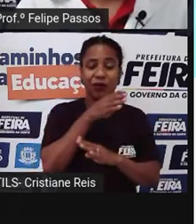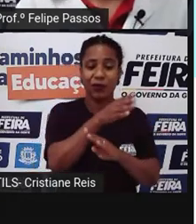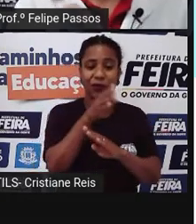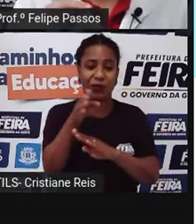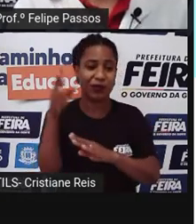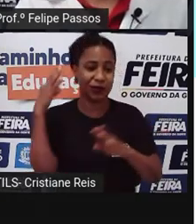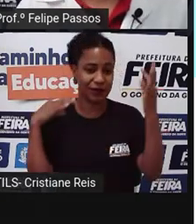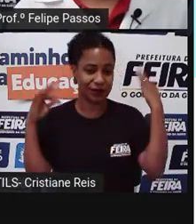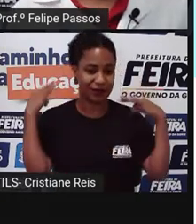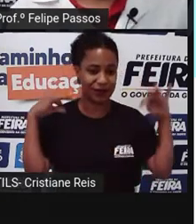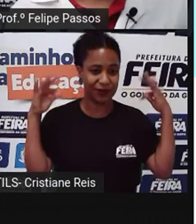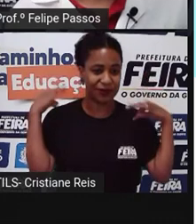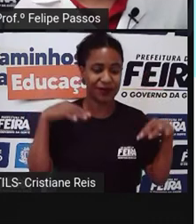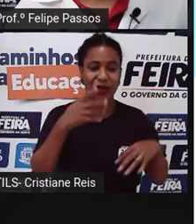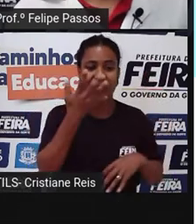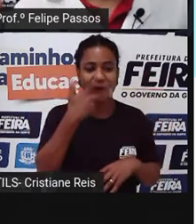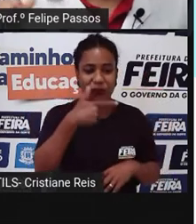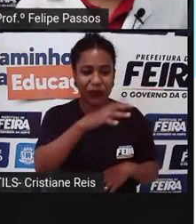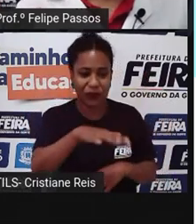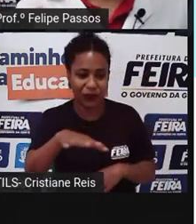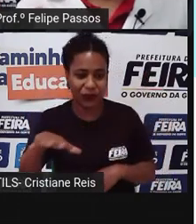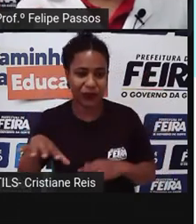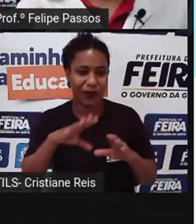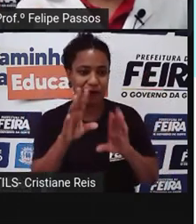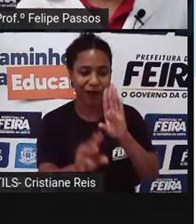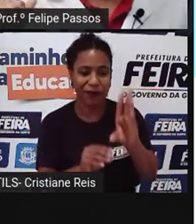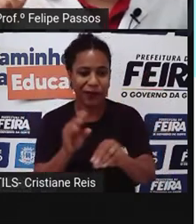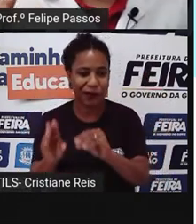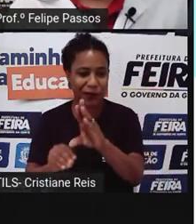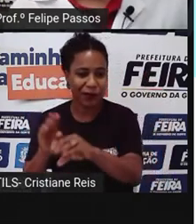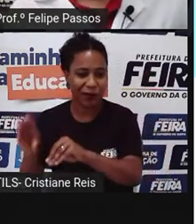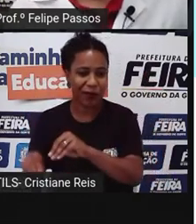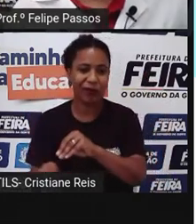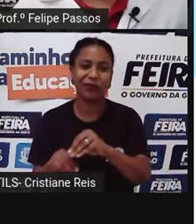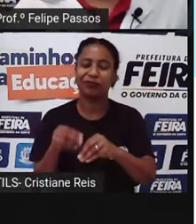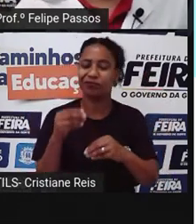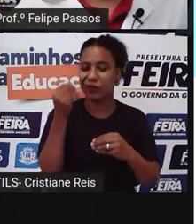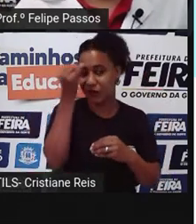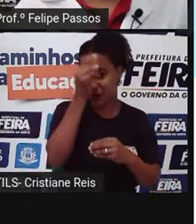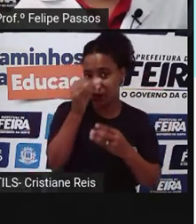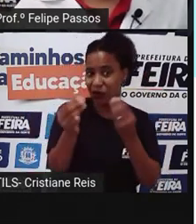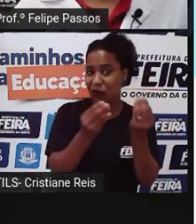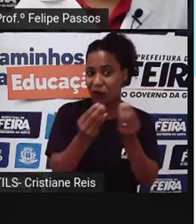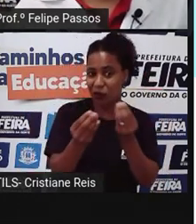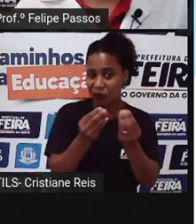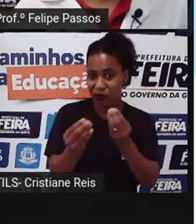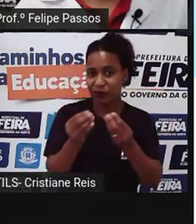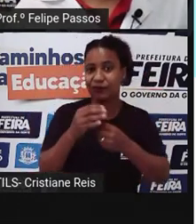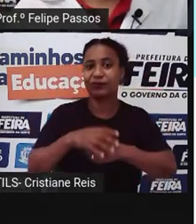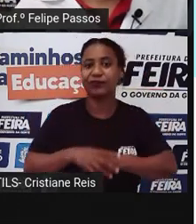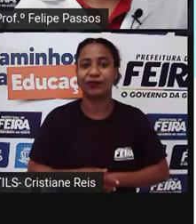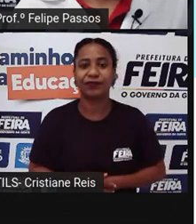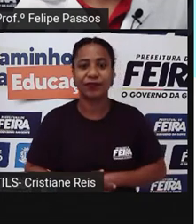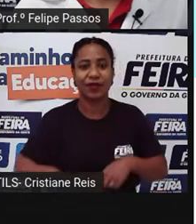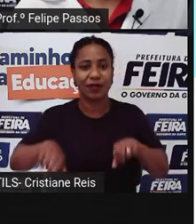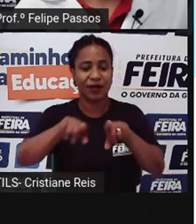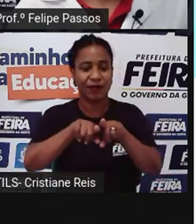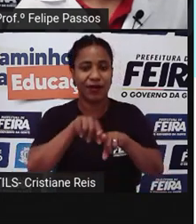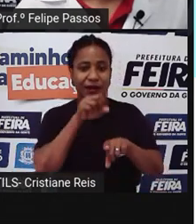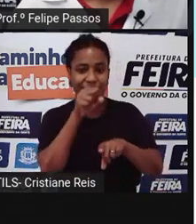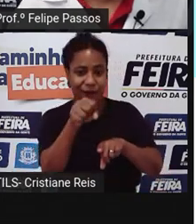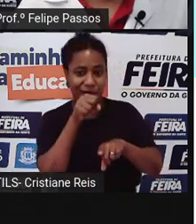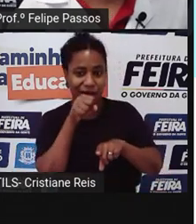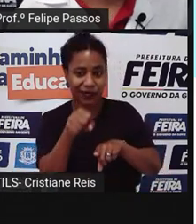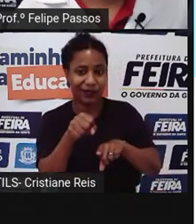combater? Reportagem do Le Monde, que é um jornal francês, destaca o turismo sexual e prostituição infantil em